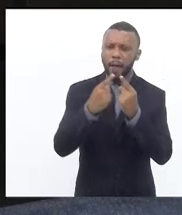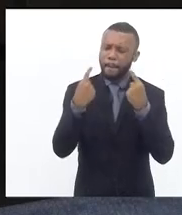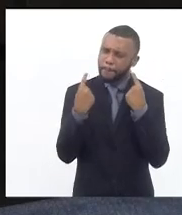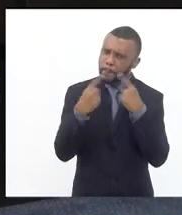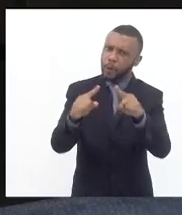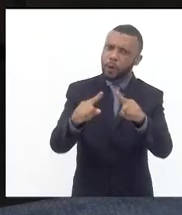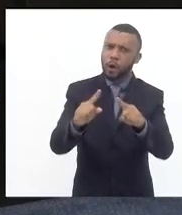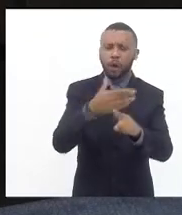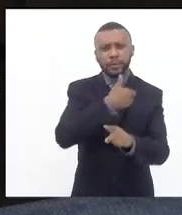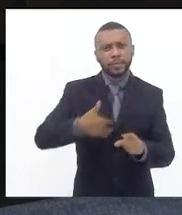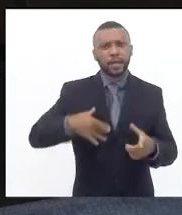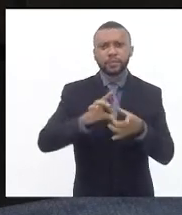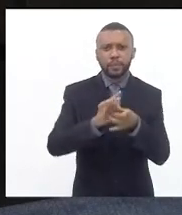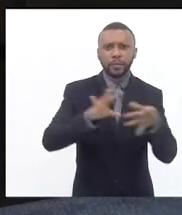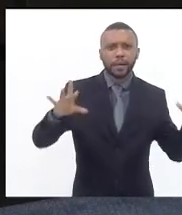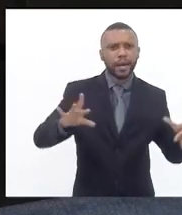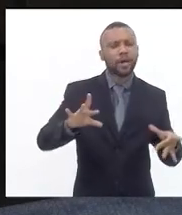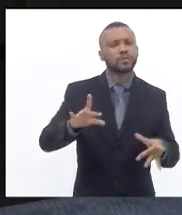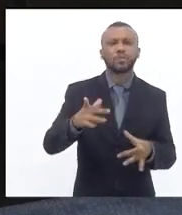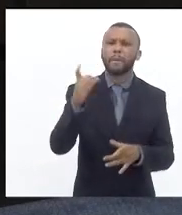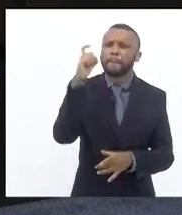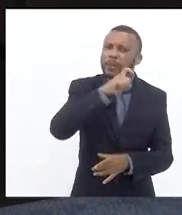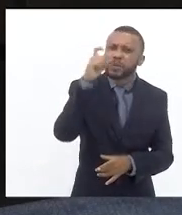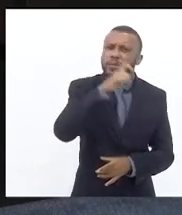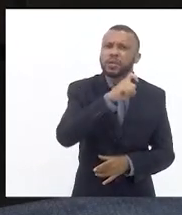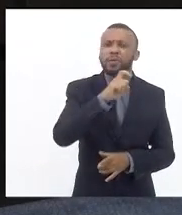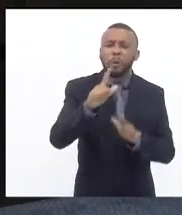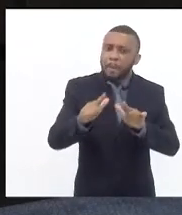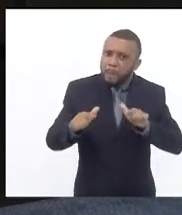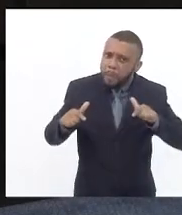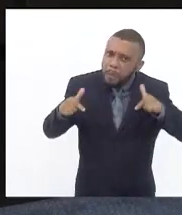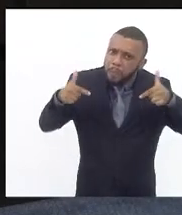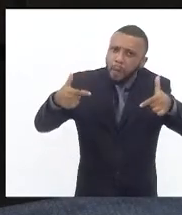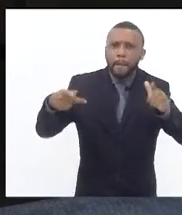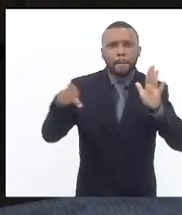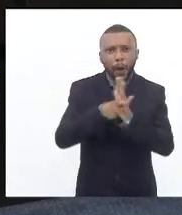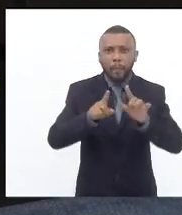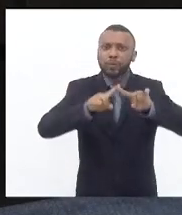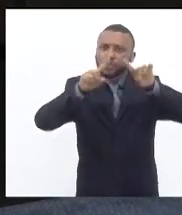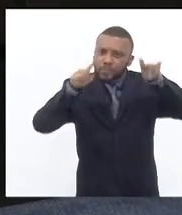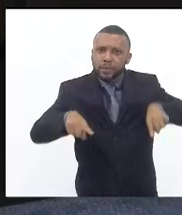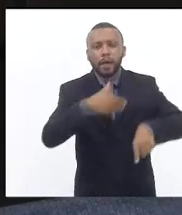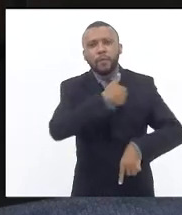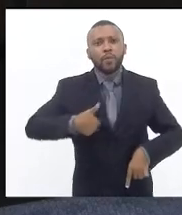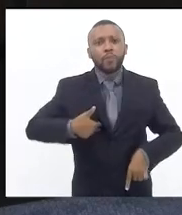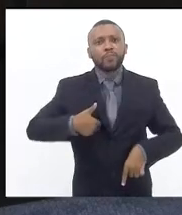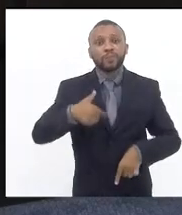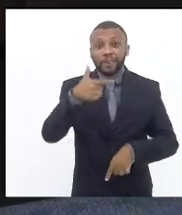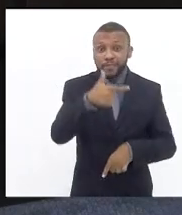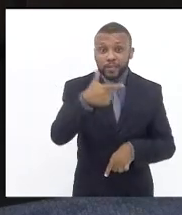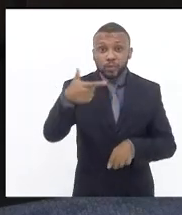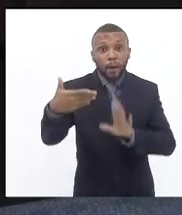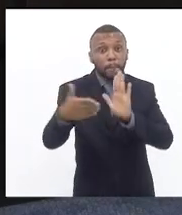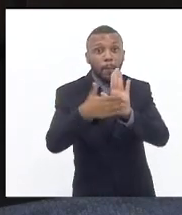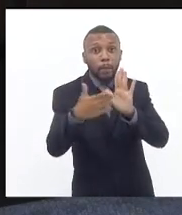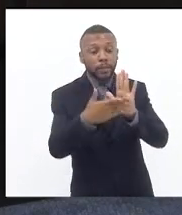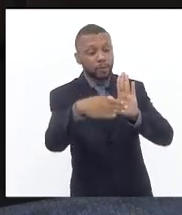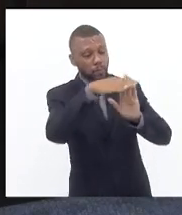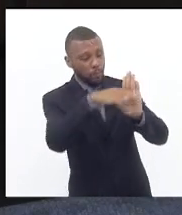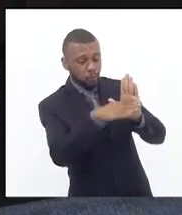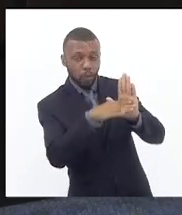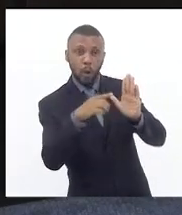ao estado democrático de direito Mentira foi o maior ato de resistência do funcionalismo público era um 22 medidas contra nós